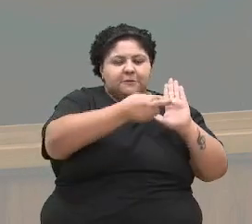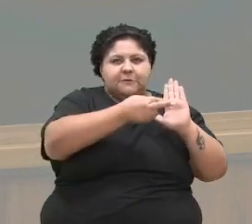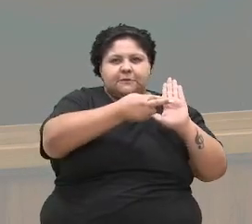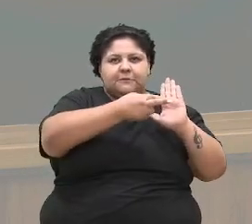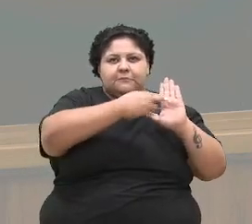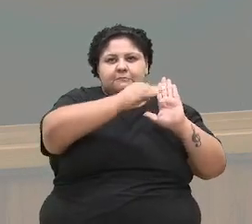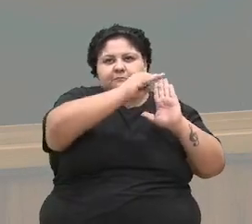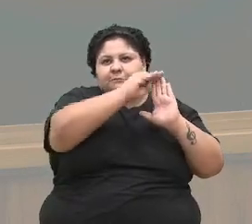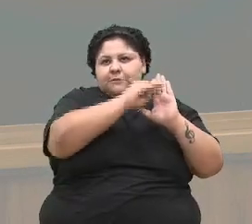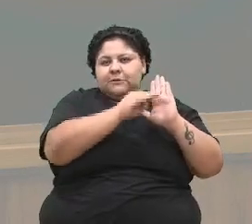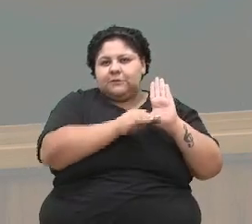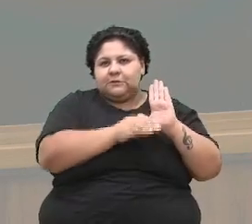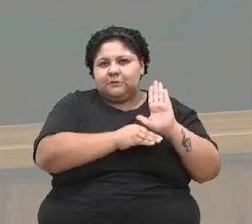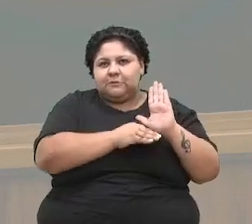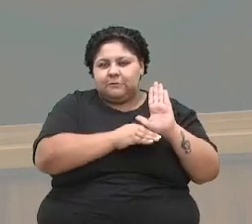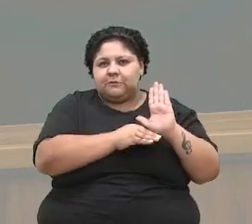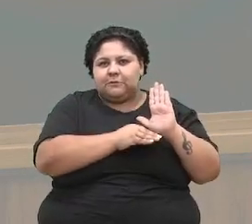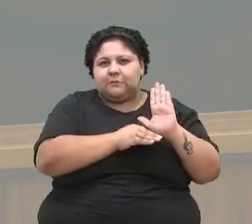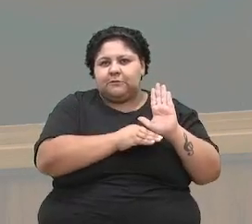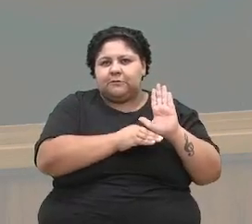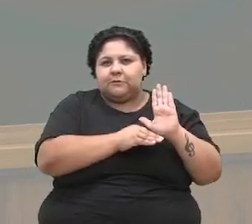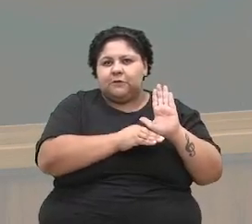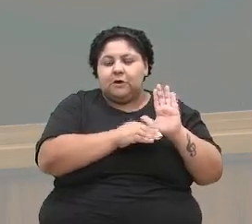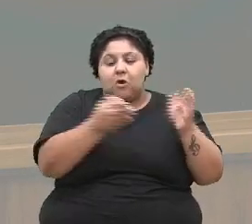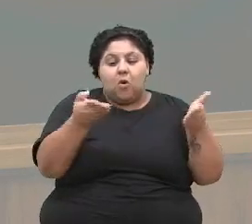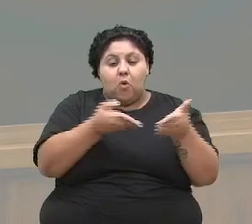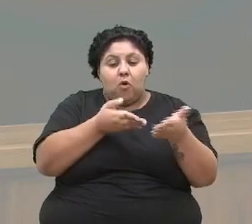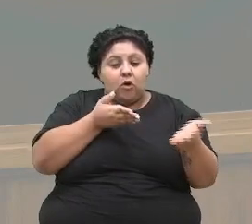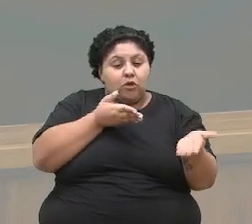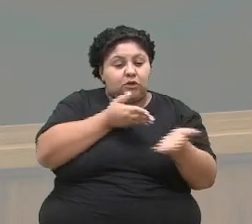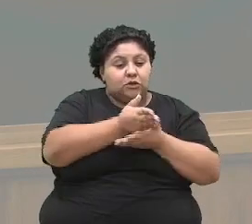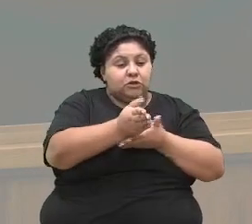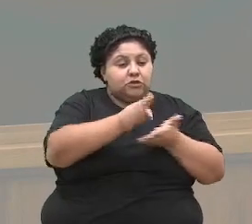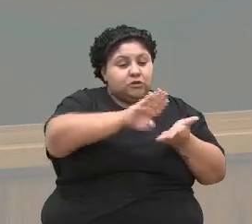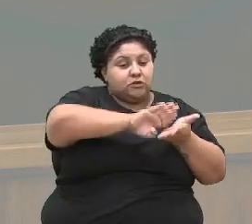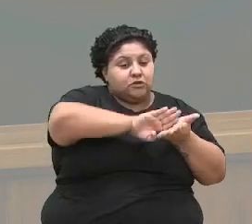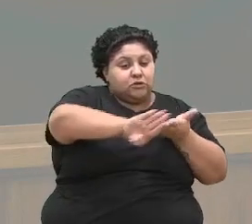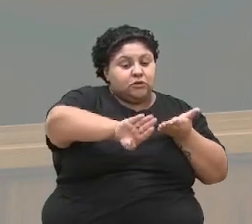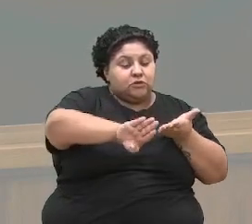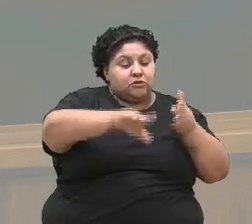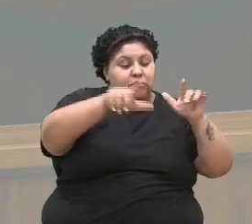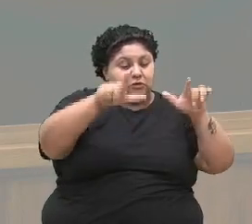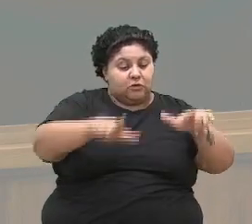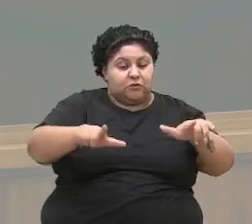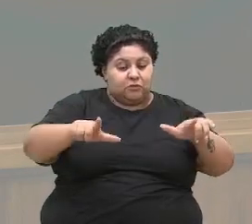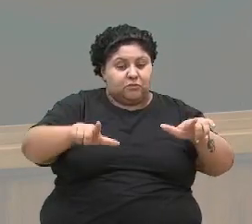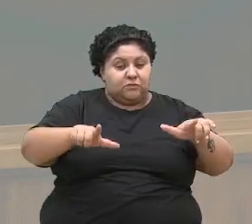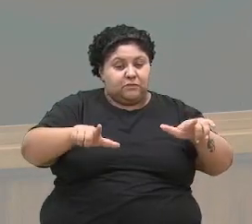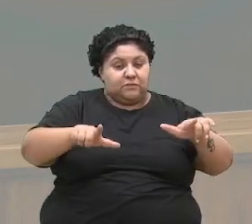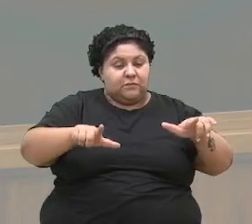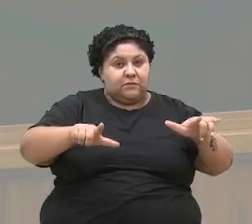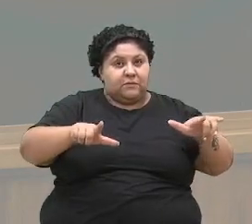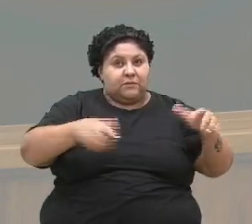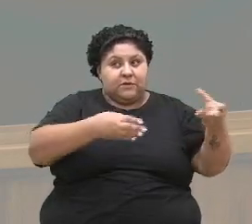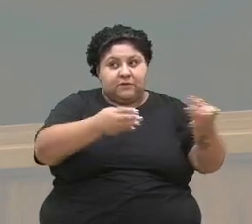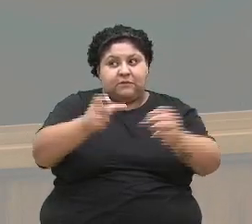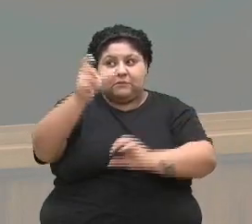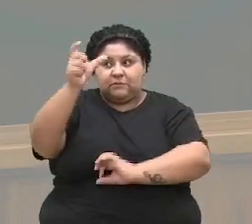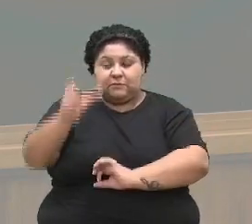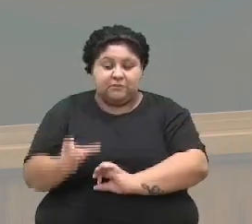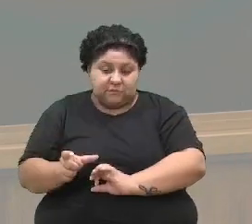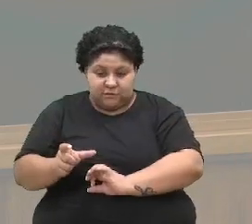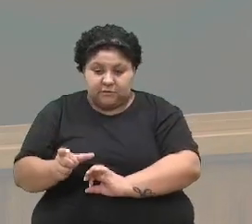prevê 1,20 m, está permitindo que se tire espaços coletivos para